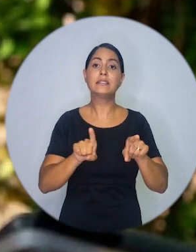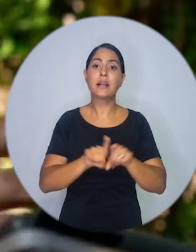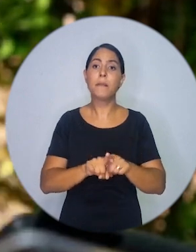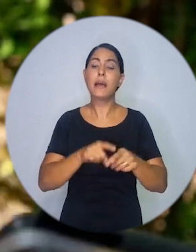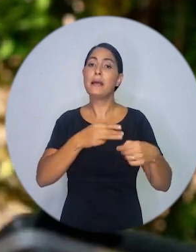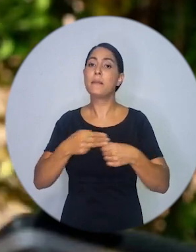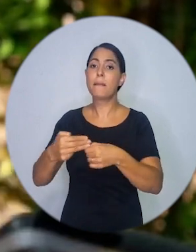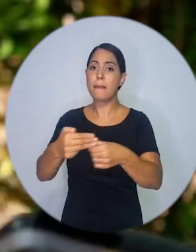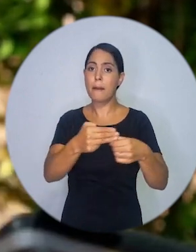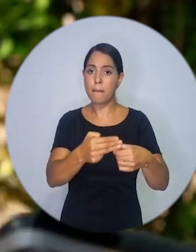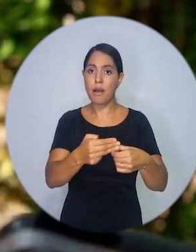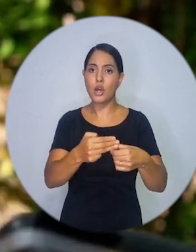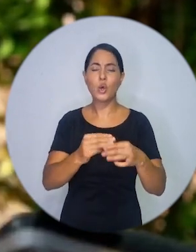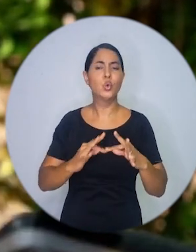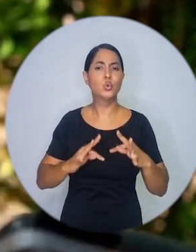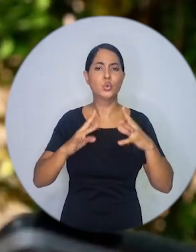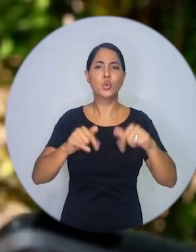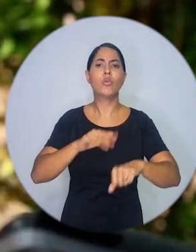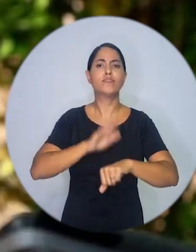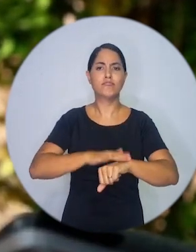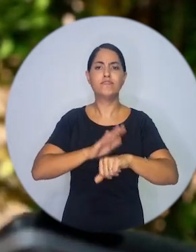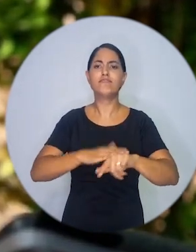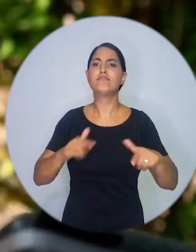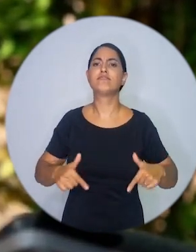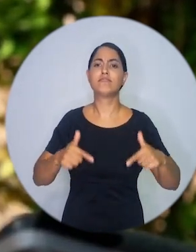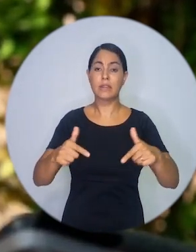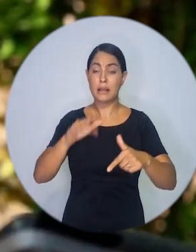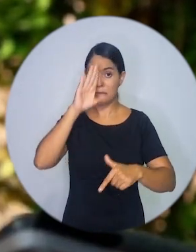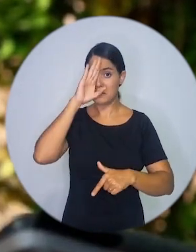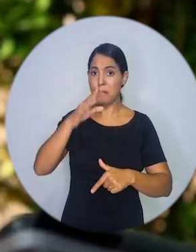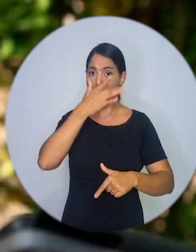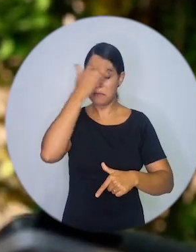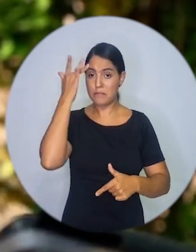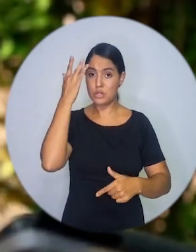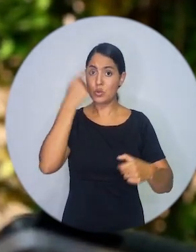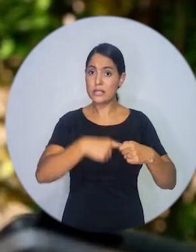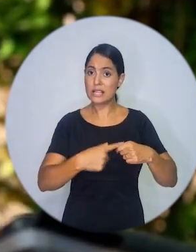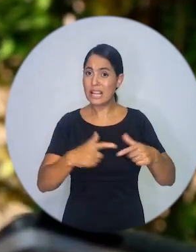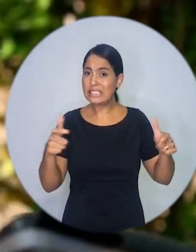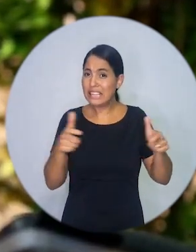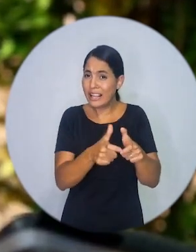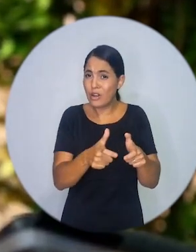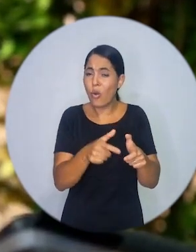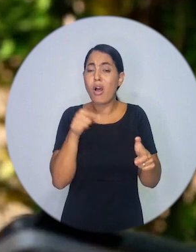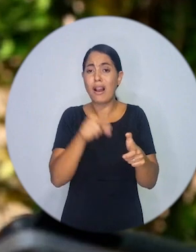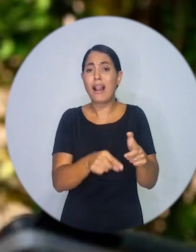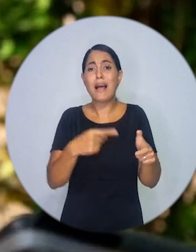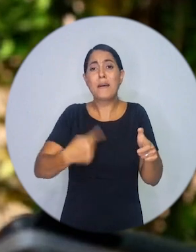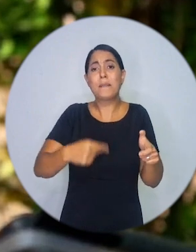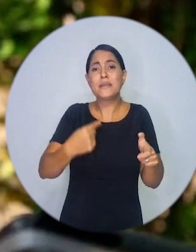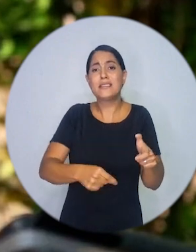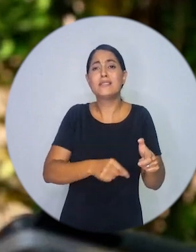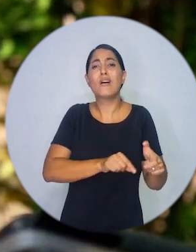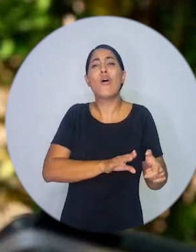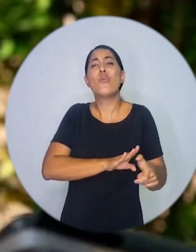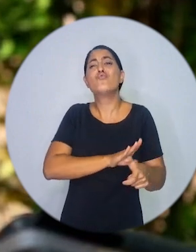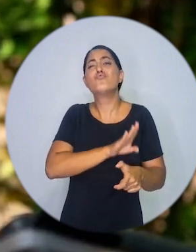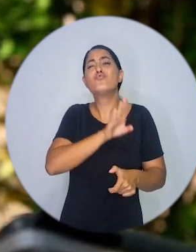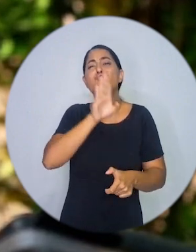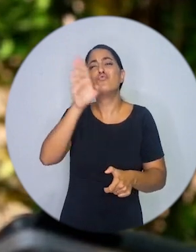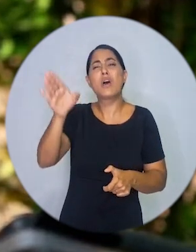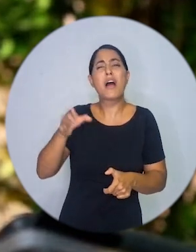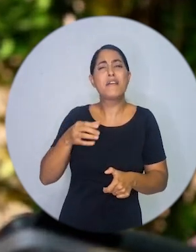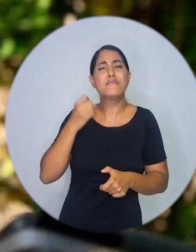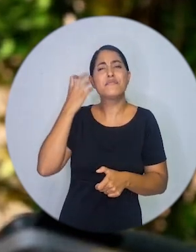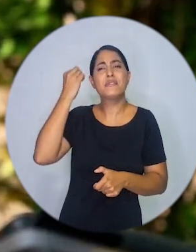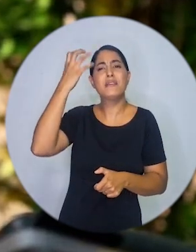na atuação, sobretudo daqueles que atuam no interior, que necessitam realizar longas viagens para efetivar o seu mistério por meio